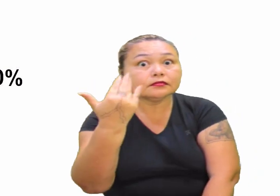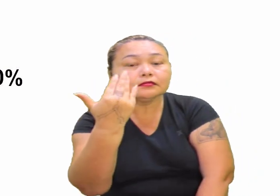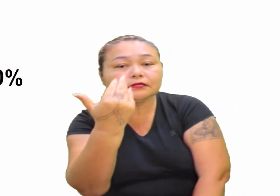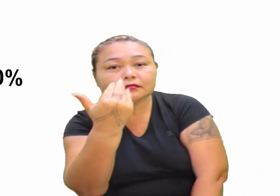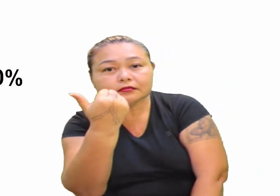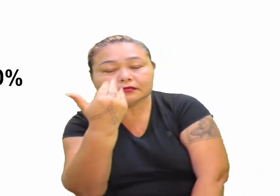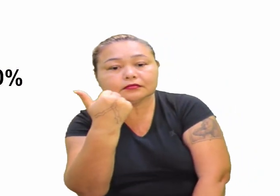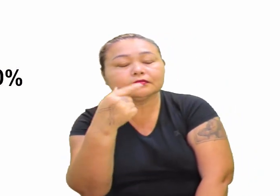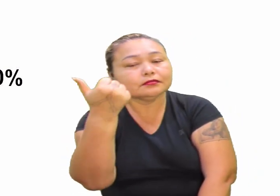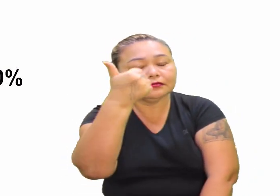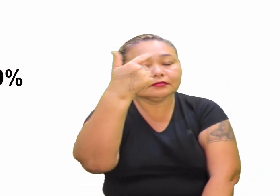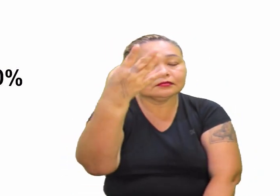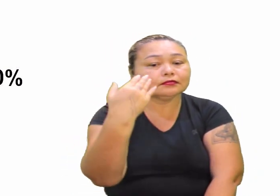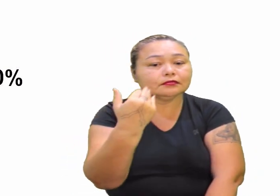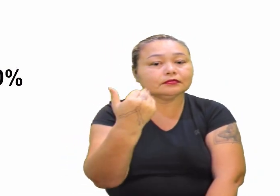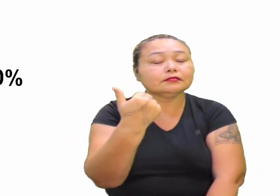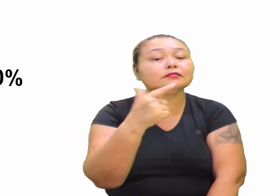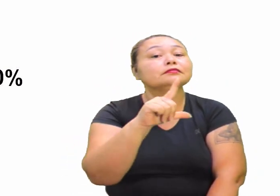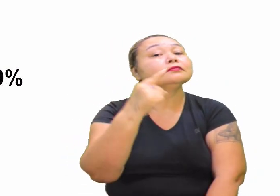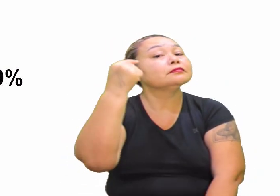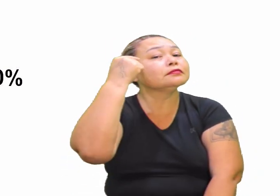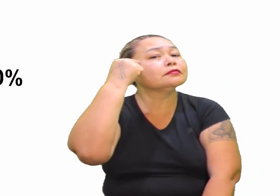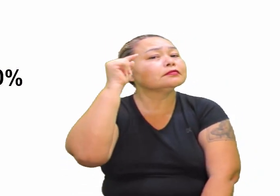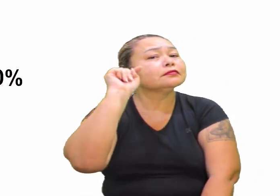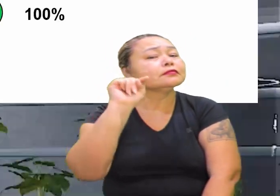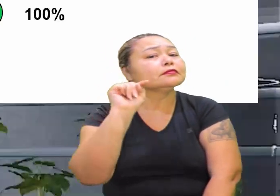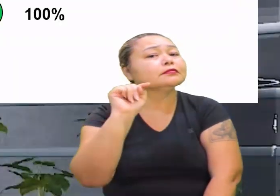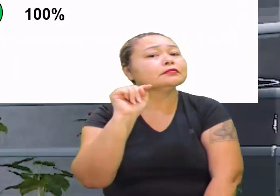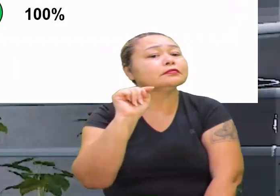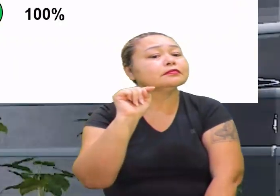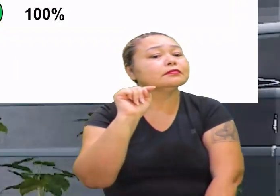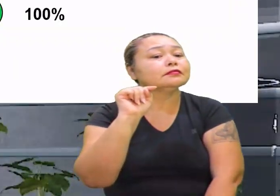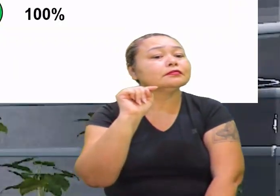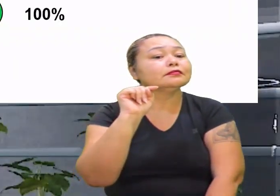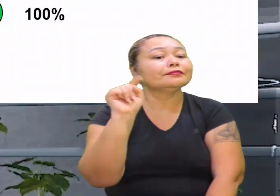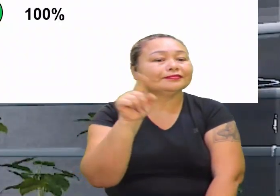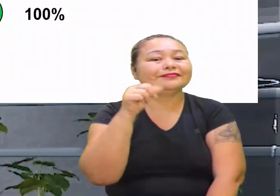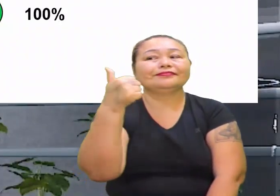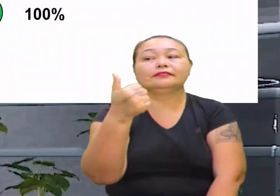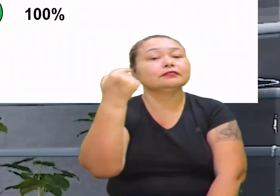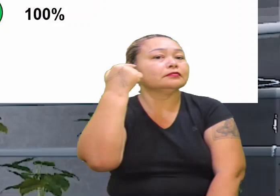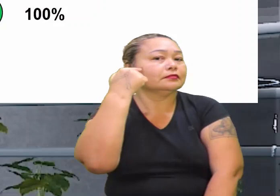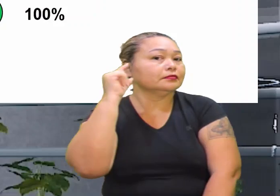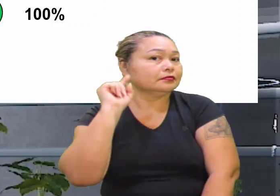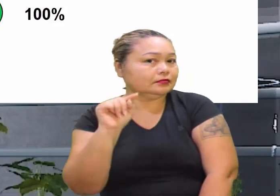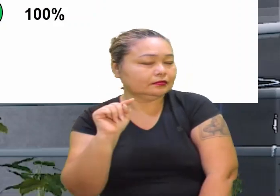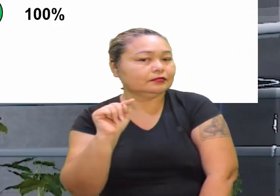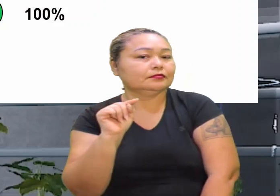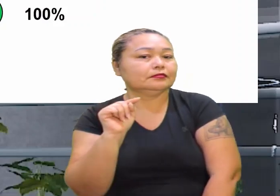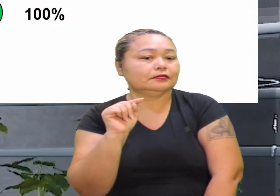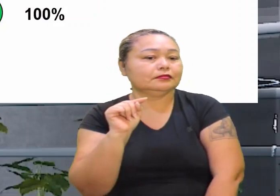primeira coisa aqui, você pensa aí, diretor, você pensa aí,